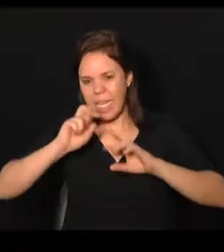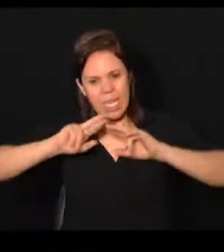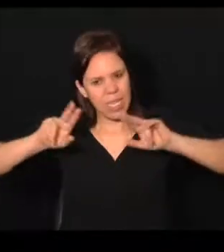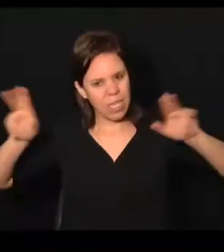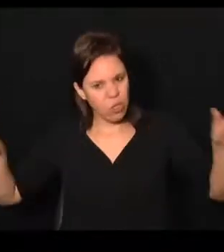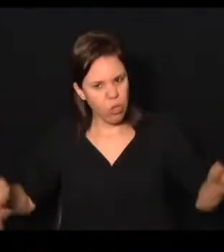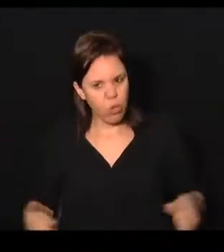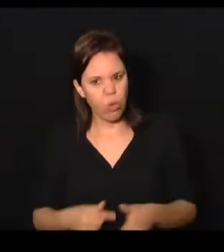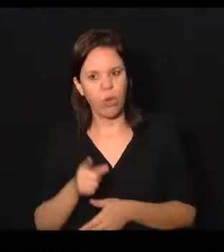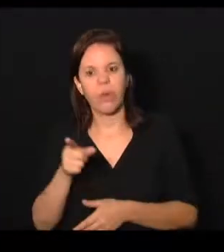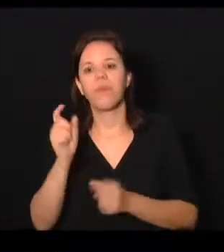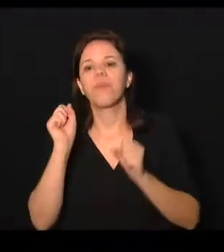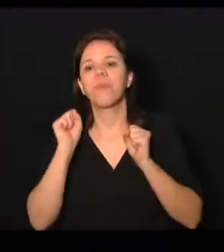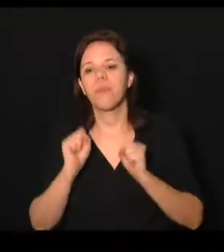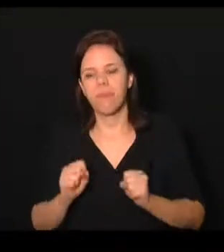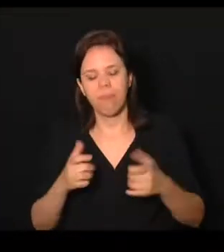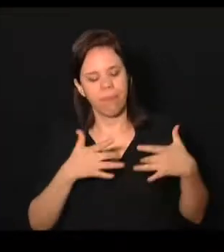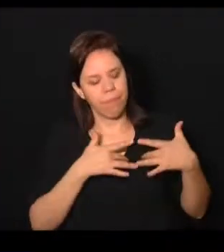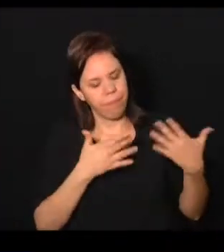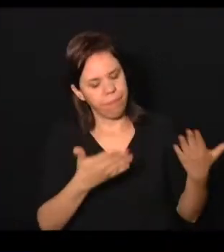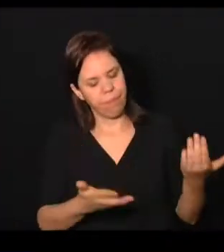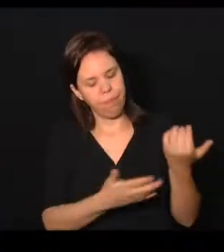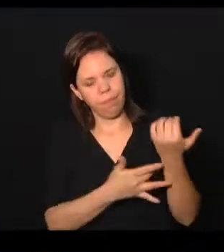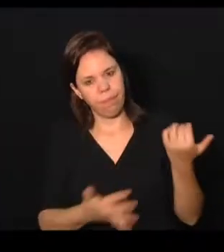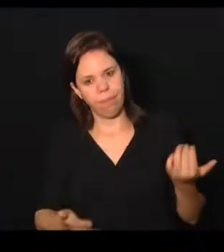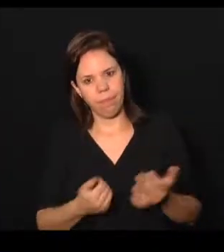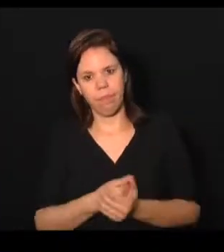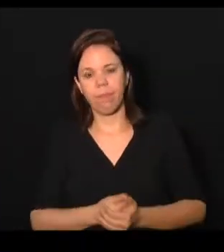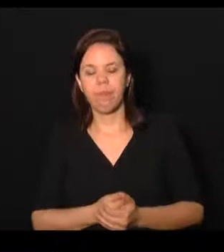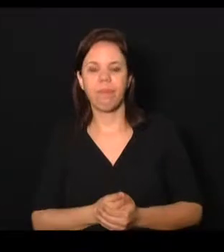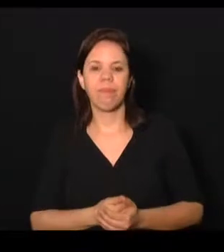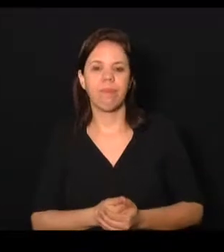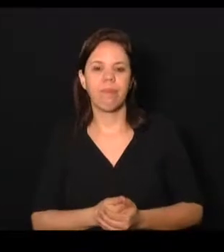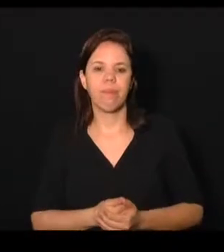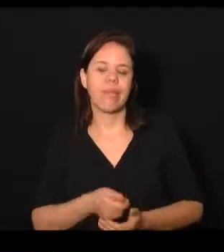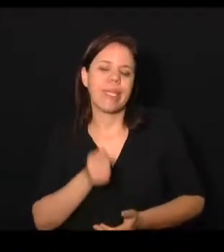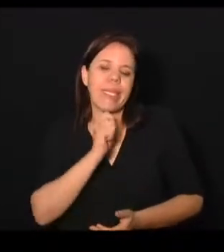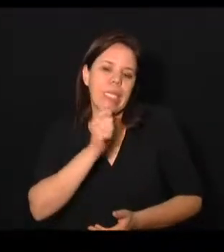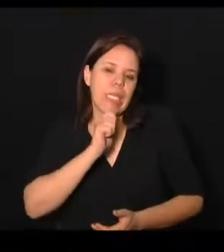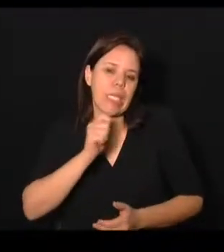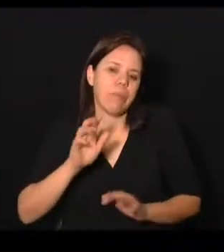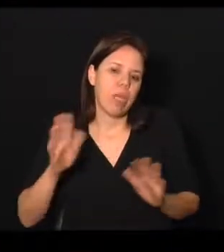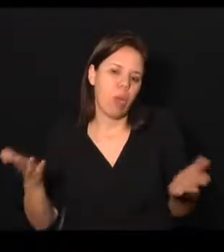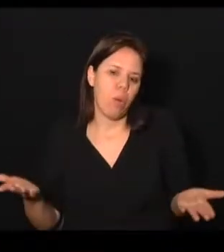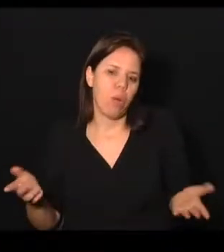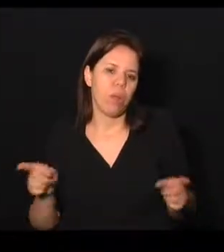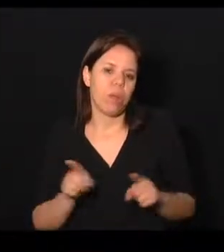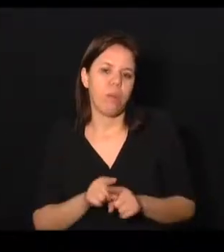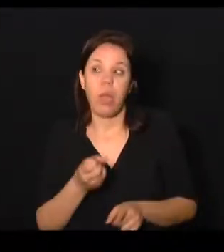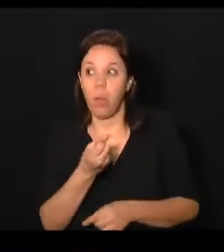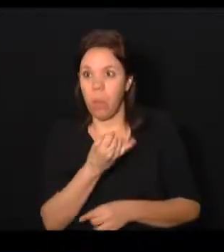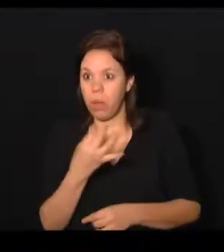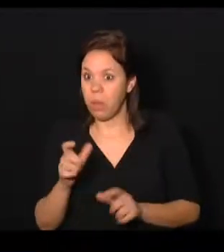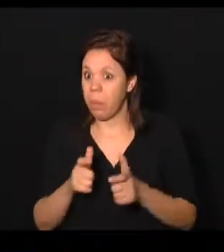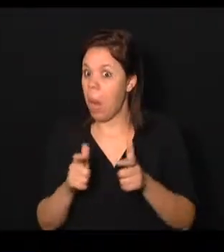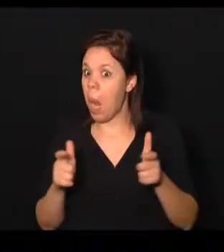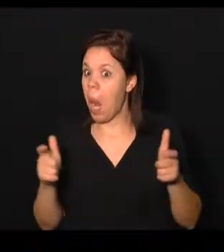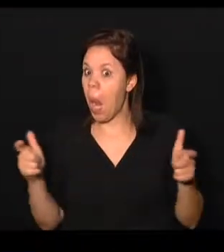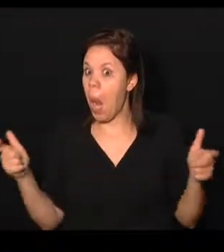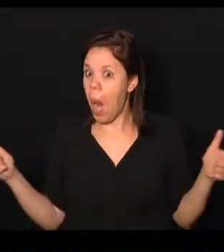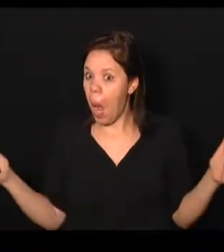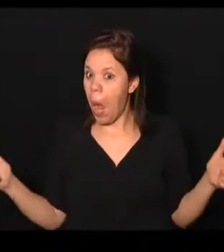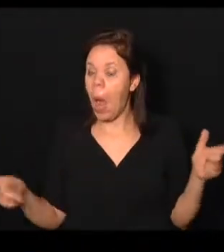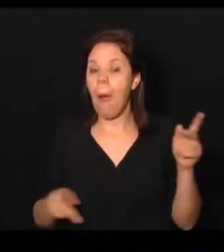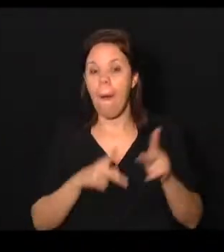possa vir doar sangue. Né? No caso, por exemplo, de maconha, que a gente tem um percentual ainda maior de usuários, né?